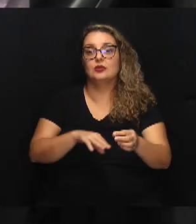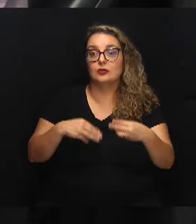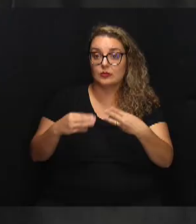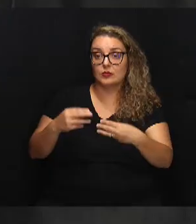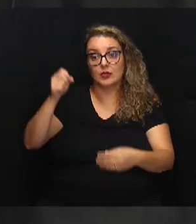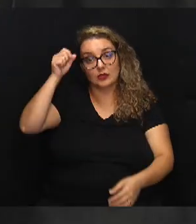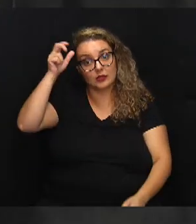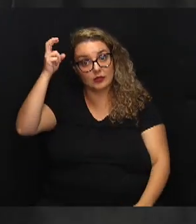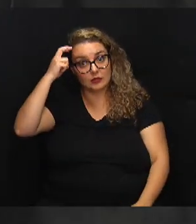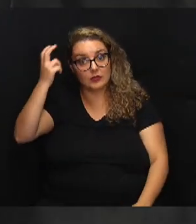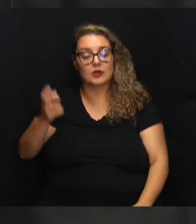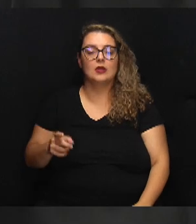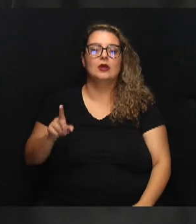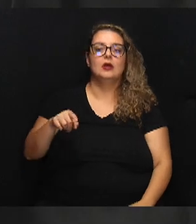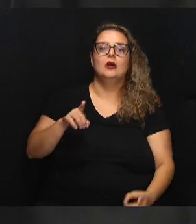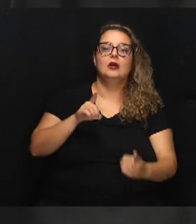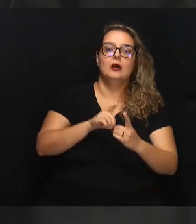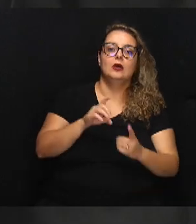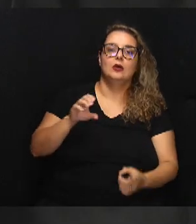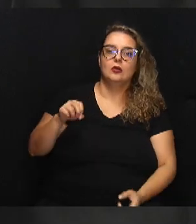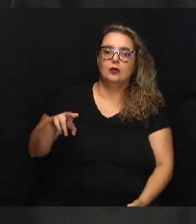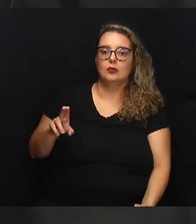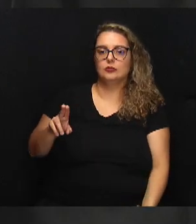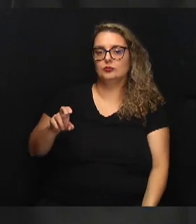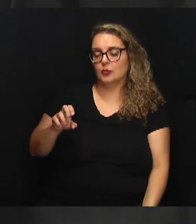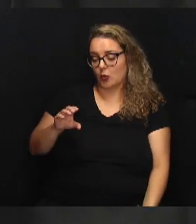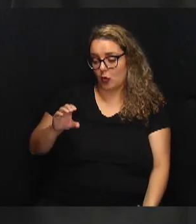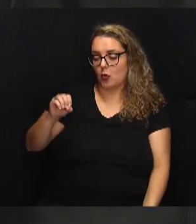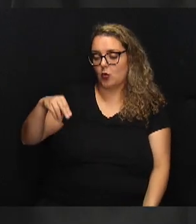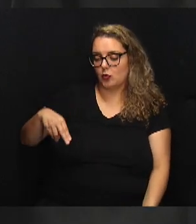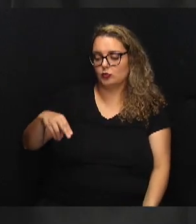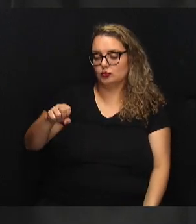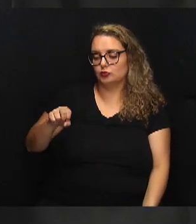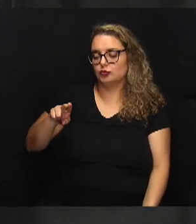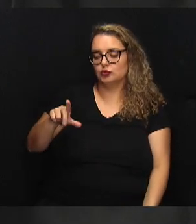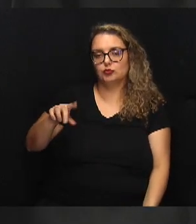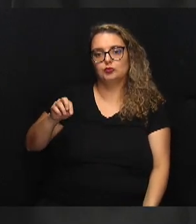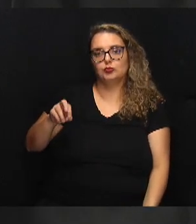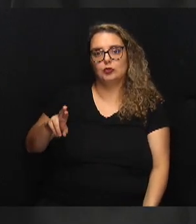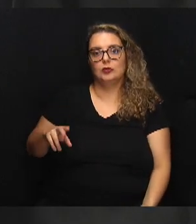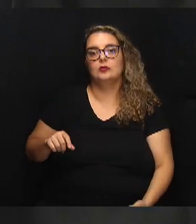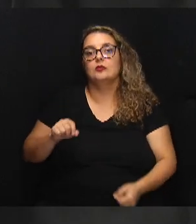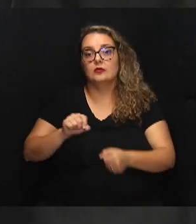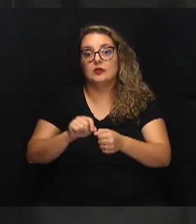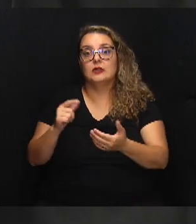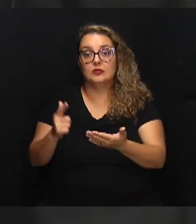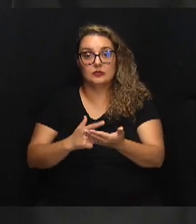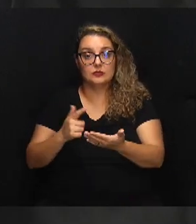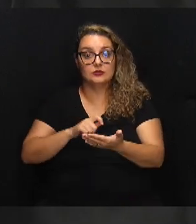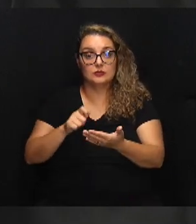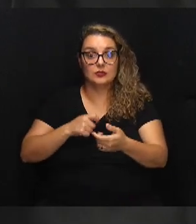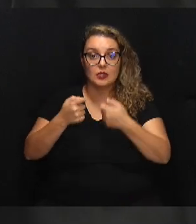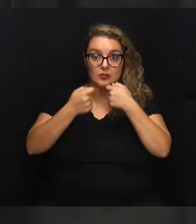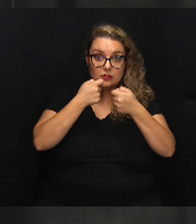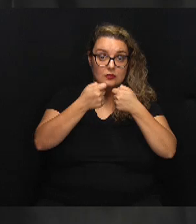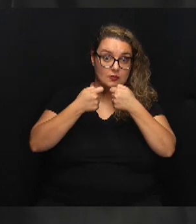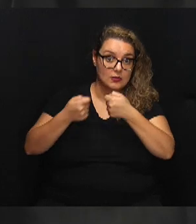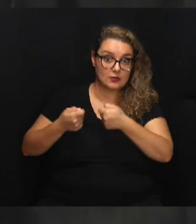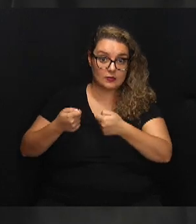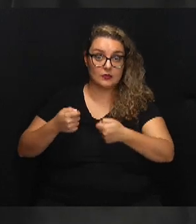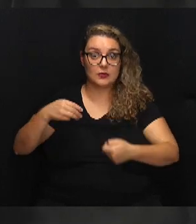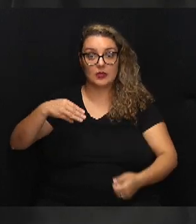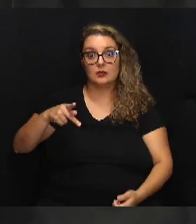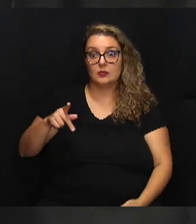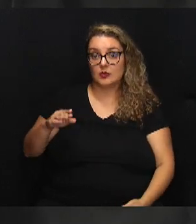né? É consultor. Então ele fez esse livro, que é um livro de entrevistas com pessoas da